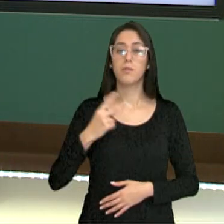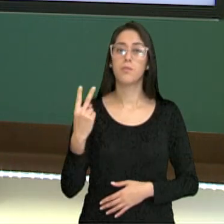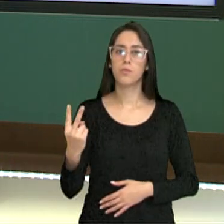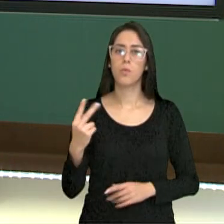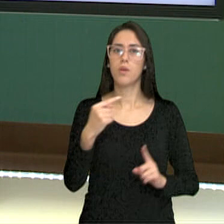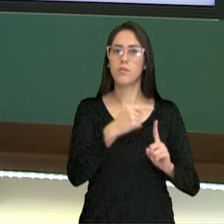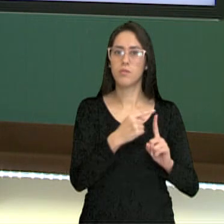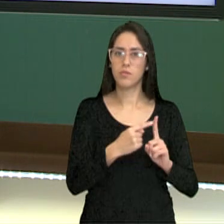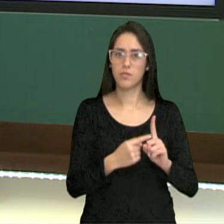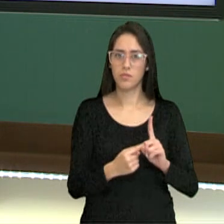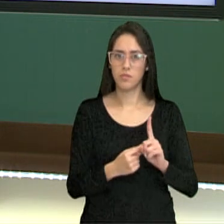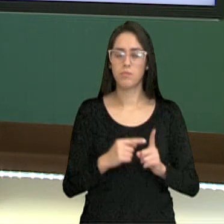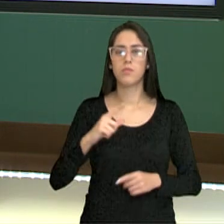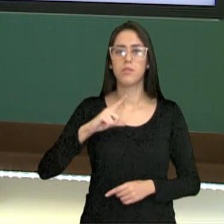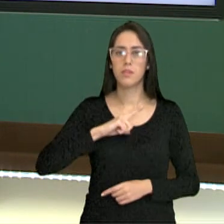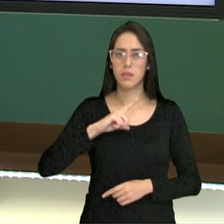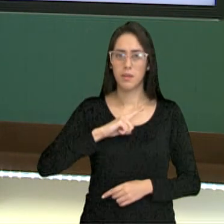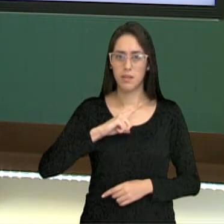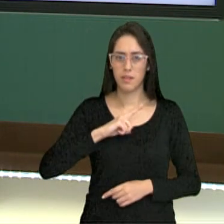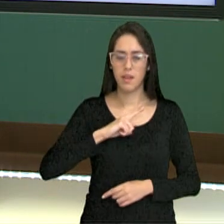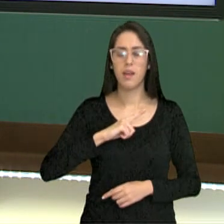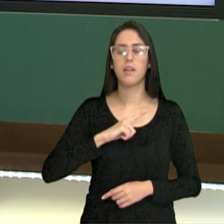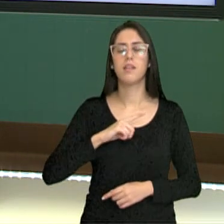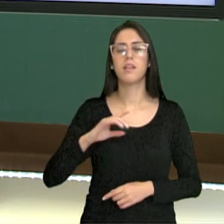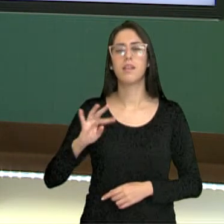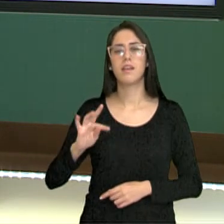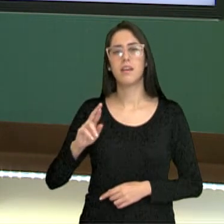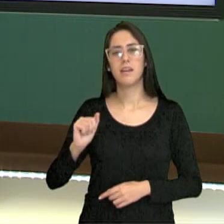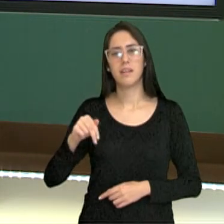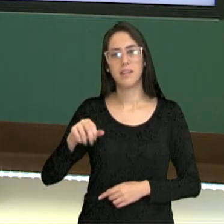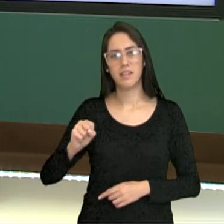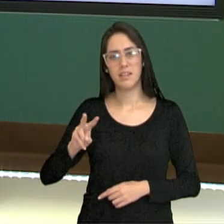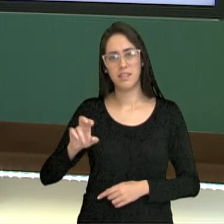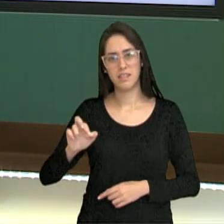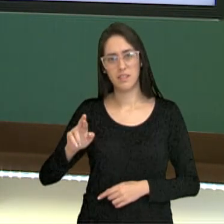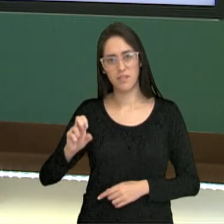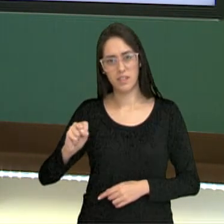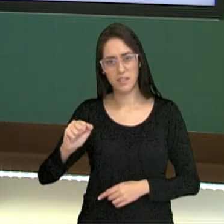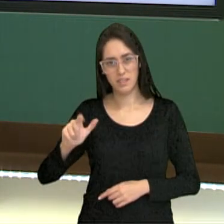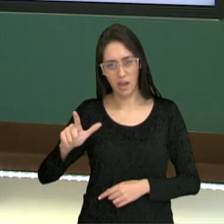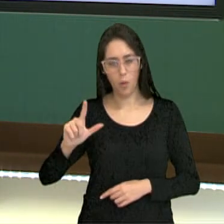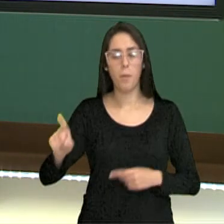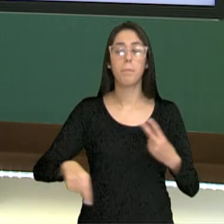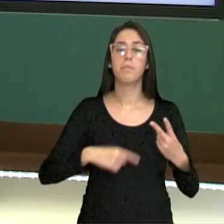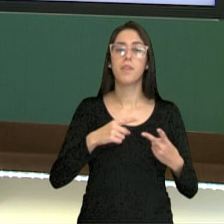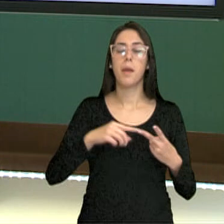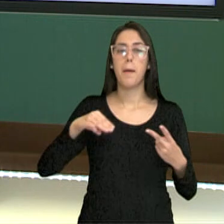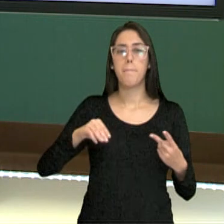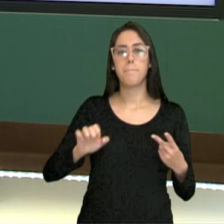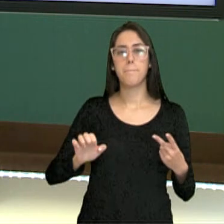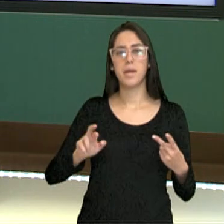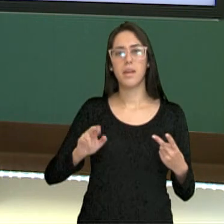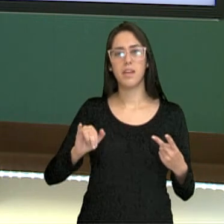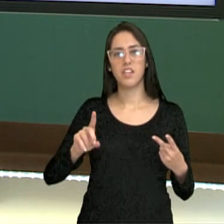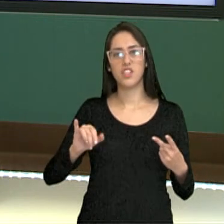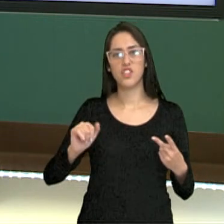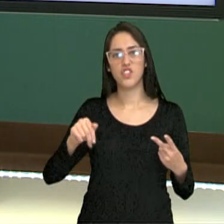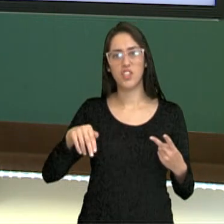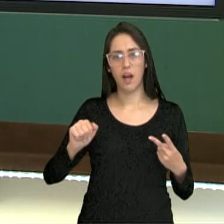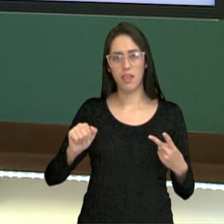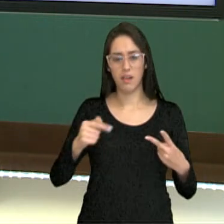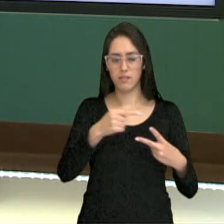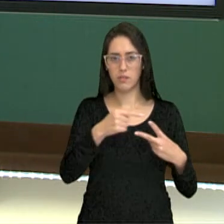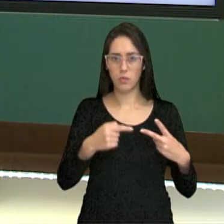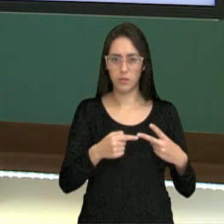secção transversal e a secção meridiana. Vocês lembram como é que ela é? Vamos ter também no cone essas duas secções. Então